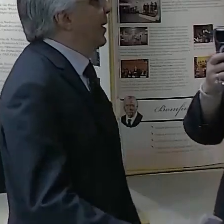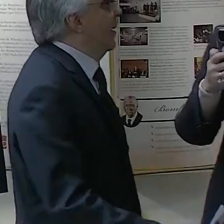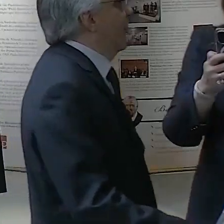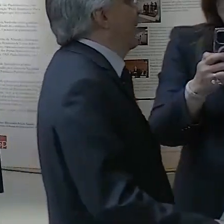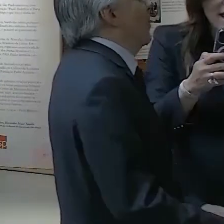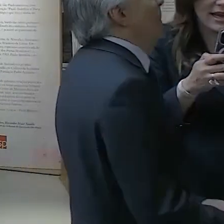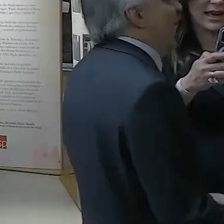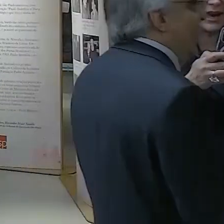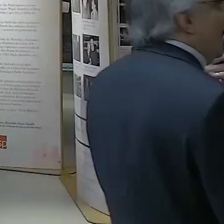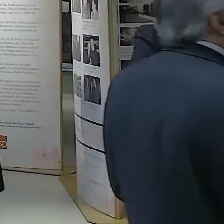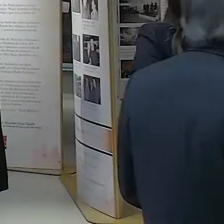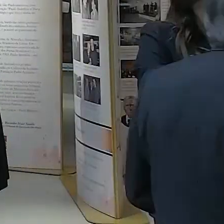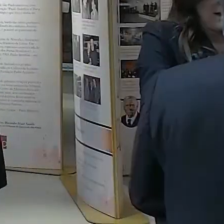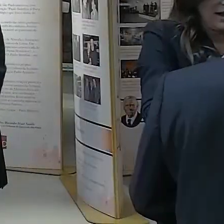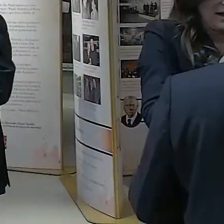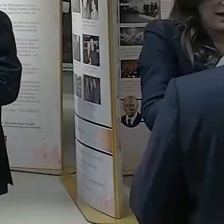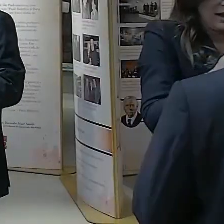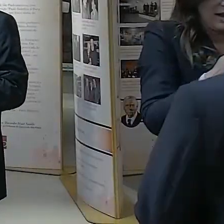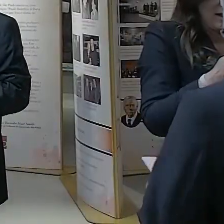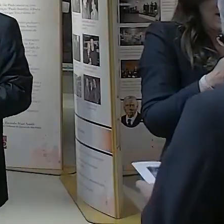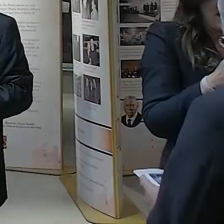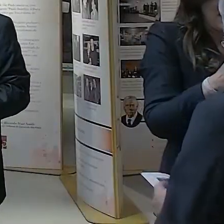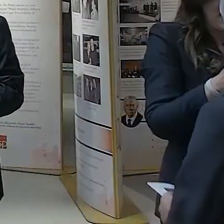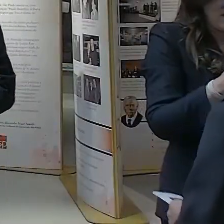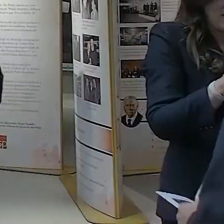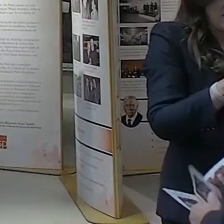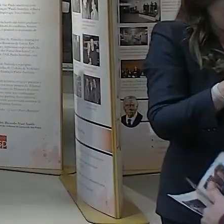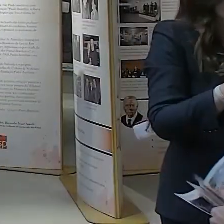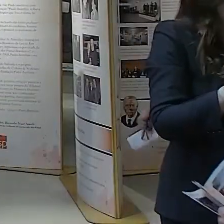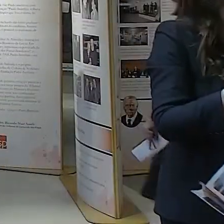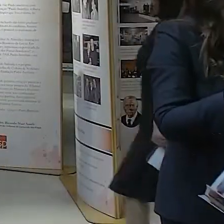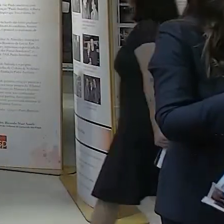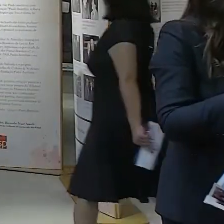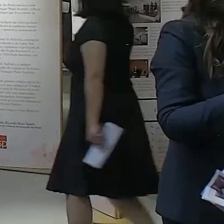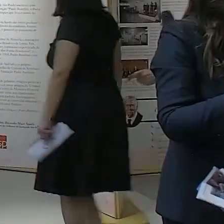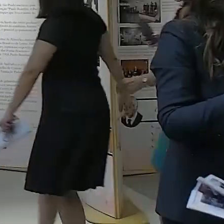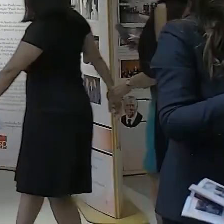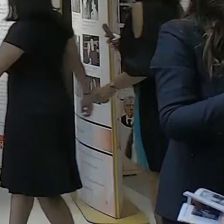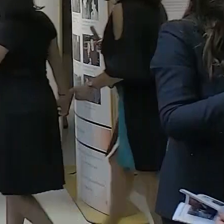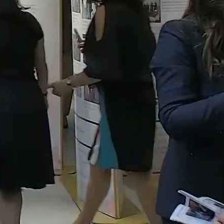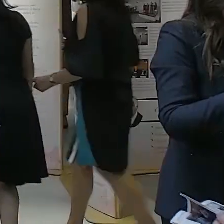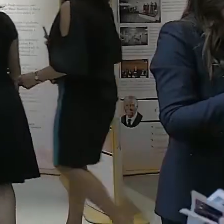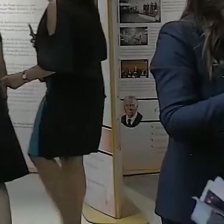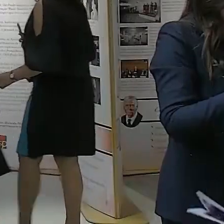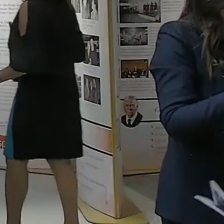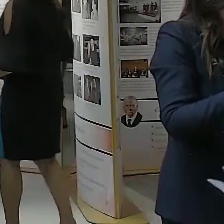Vou fazer um agradecimento depois do jantar, eu só vou fazer o